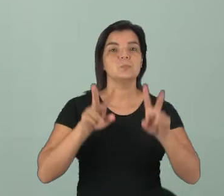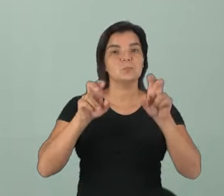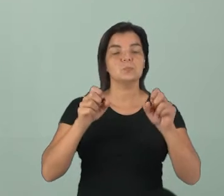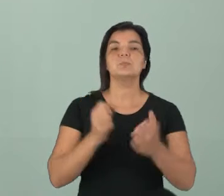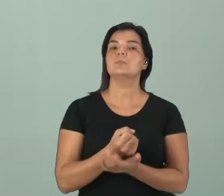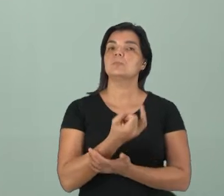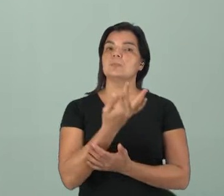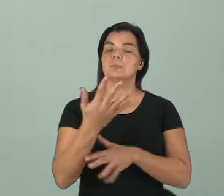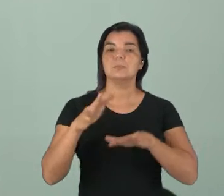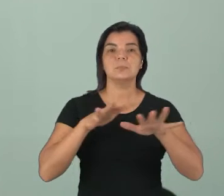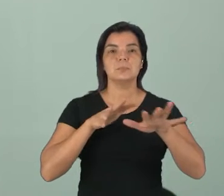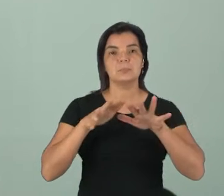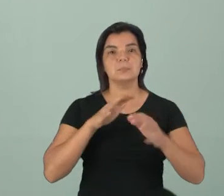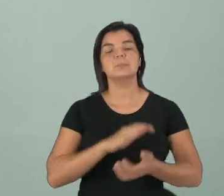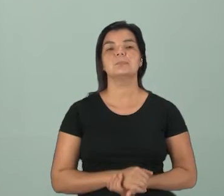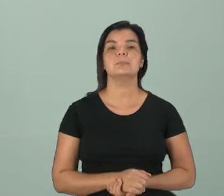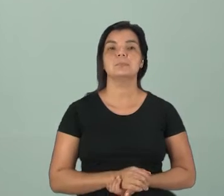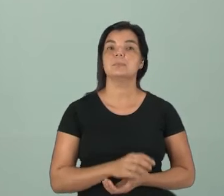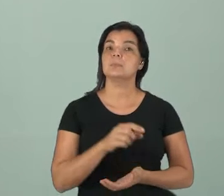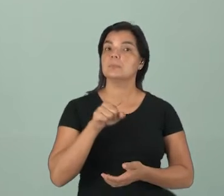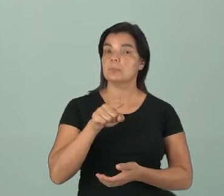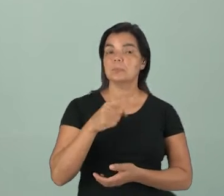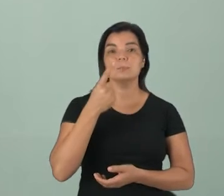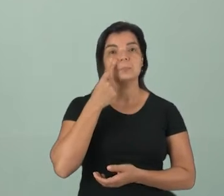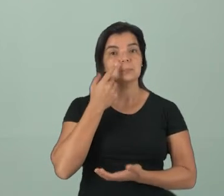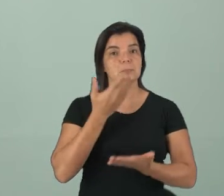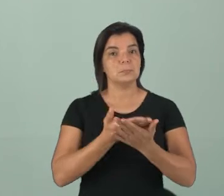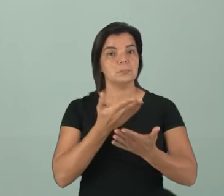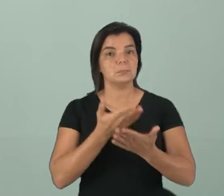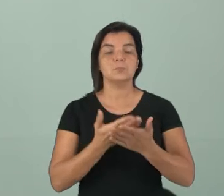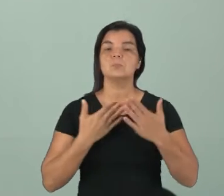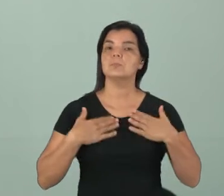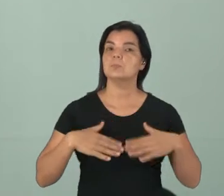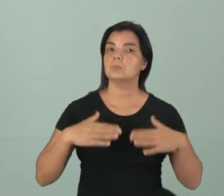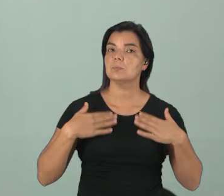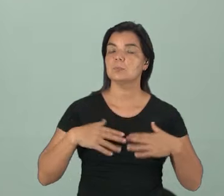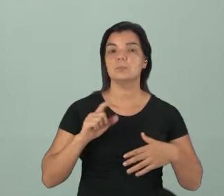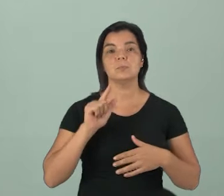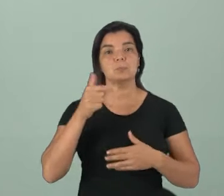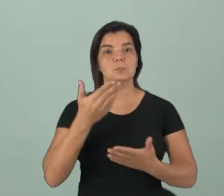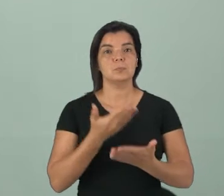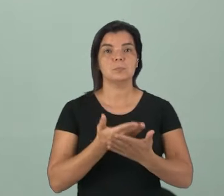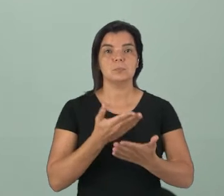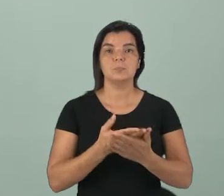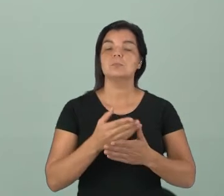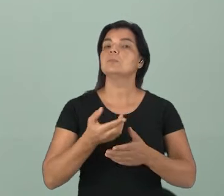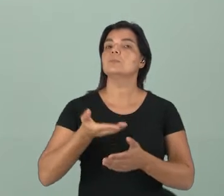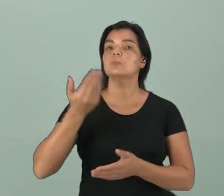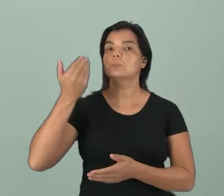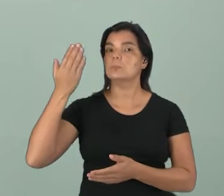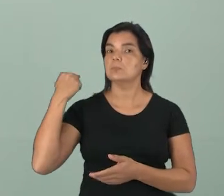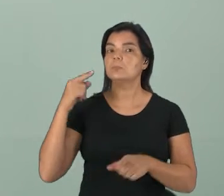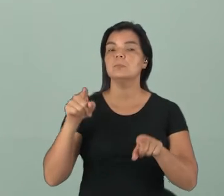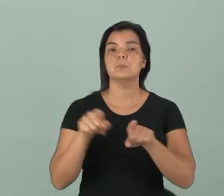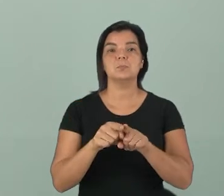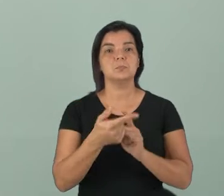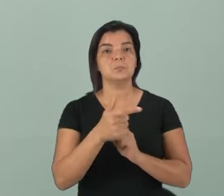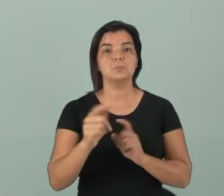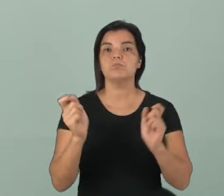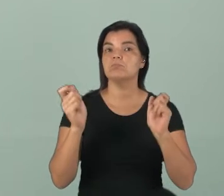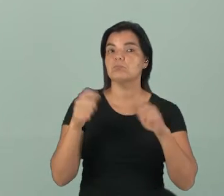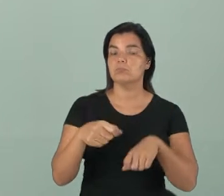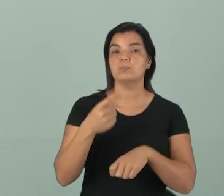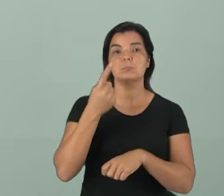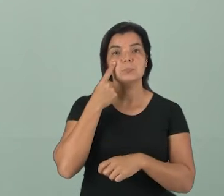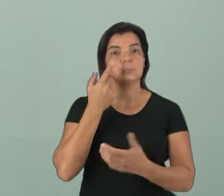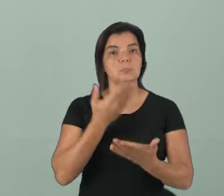de quantidade de movimento. Caso você queira reassistir essa aula com calma ou alguma outra aula que passou, né? Ou até mesmo não tenha